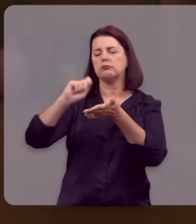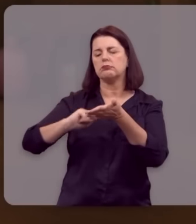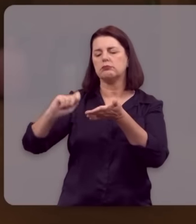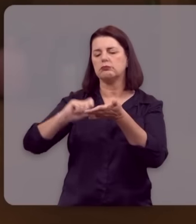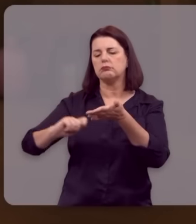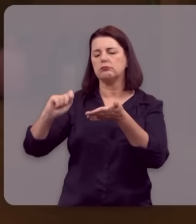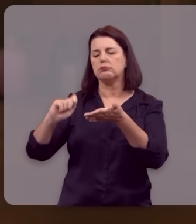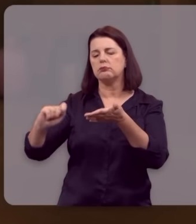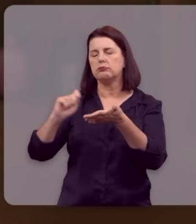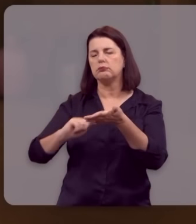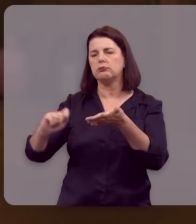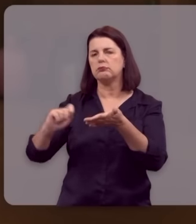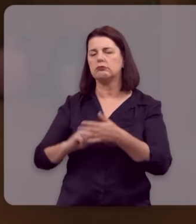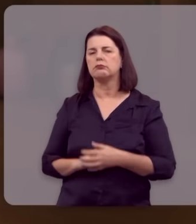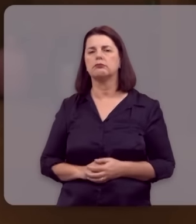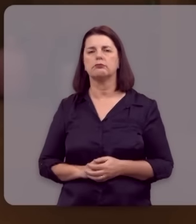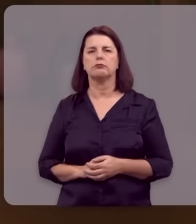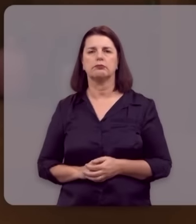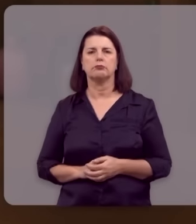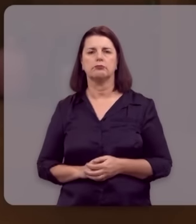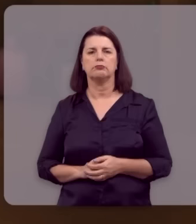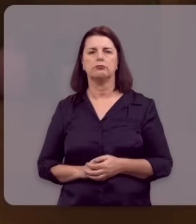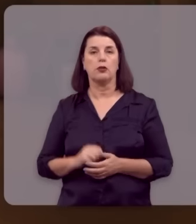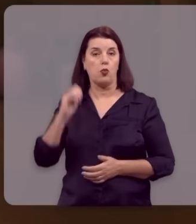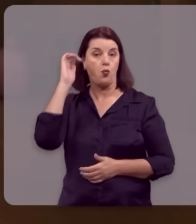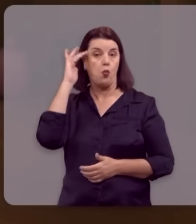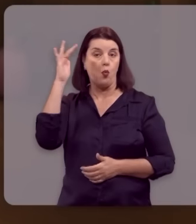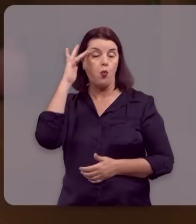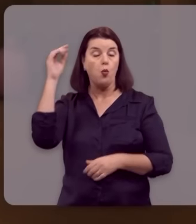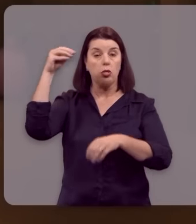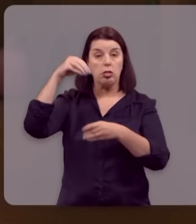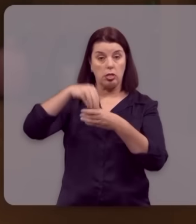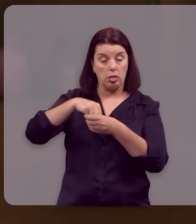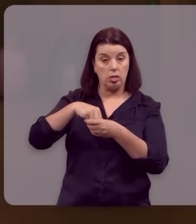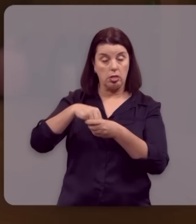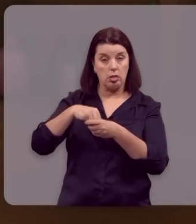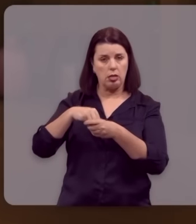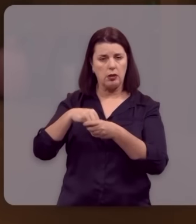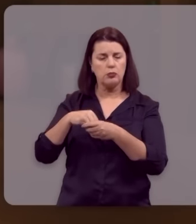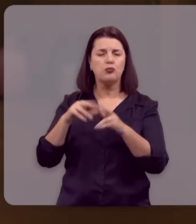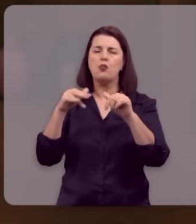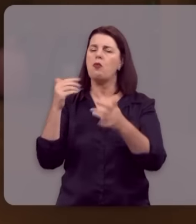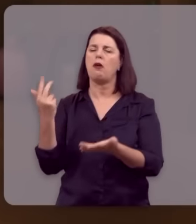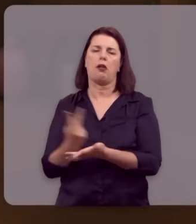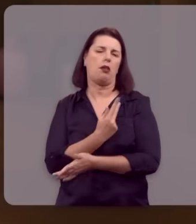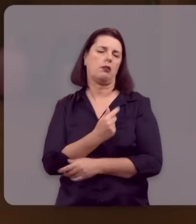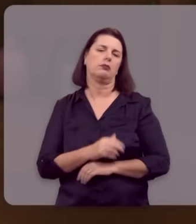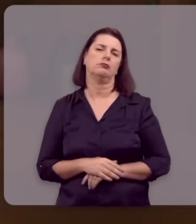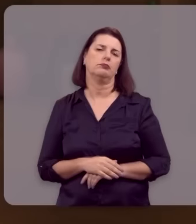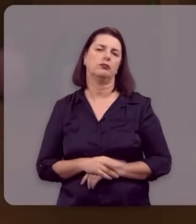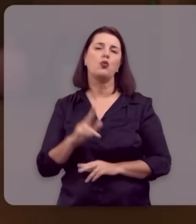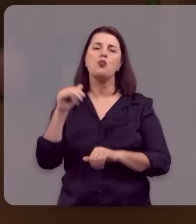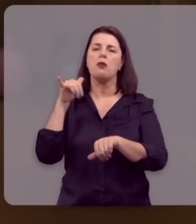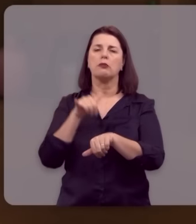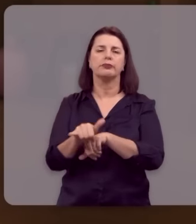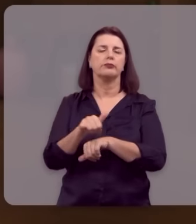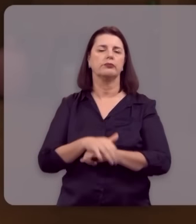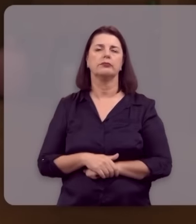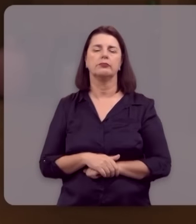as Escrituras. O conteúdo dela é inerrante, é